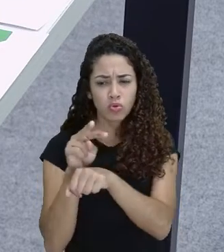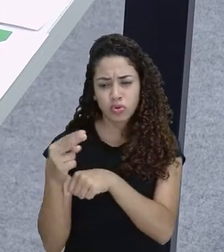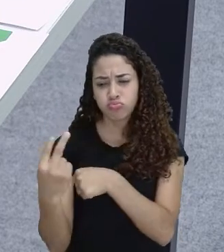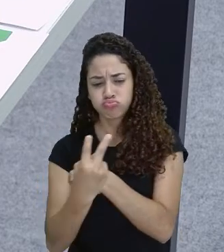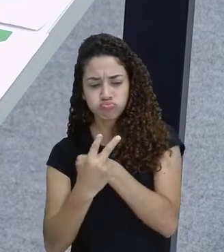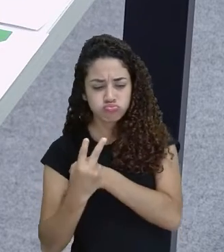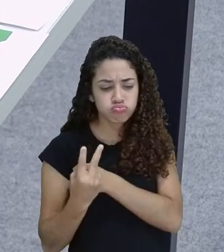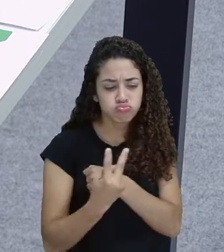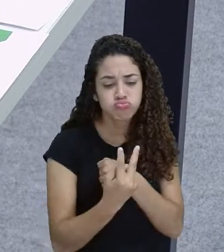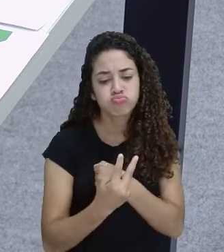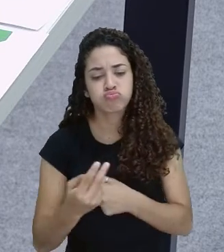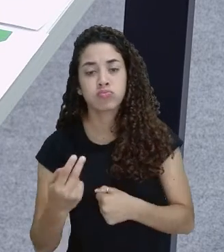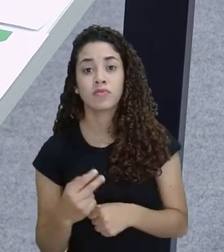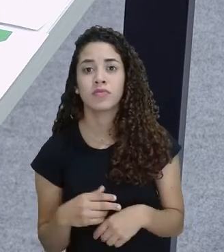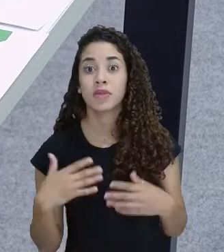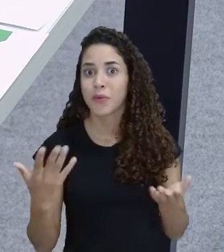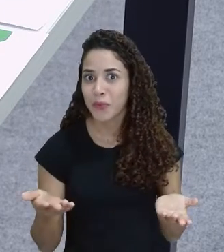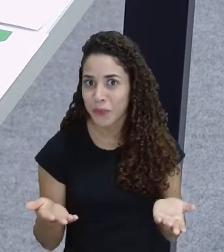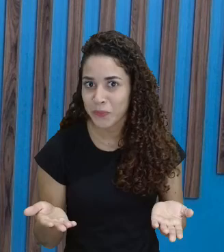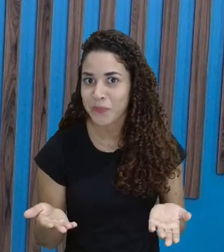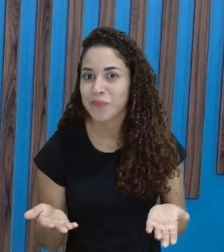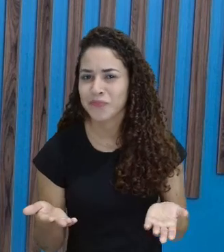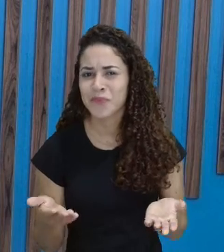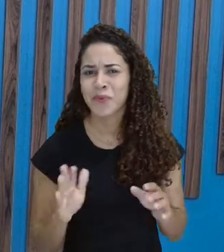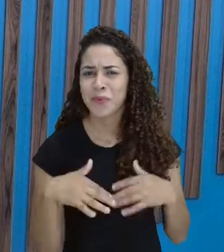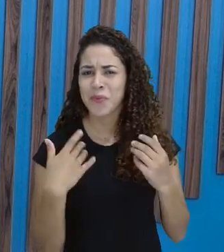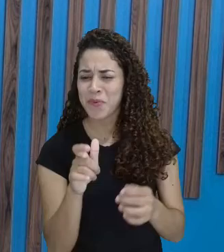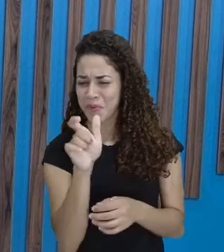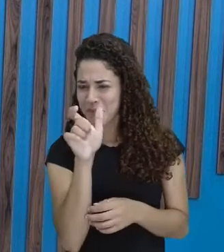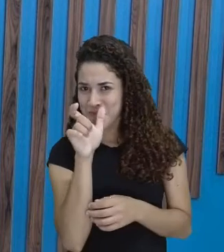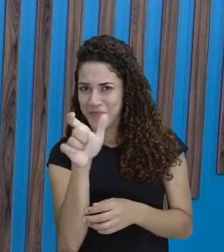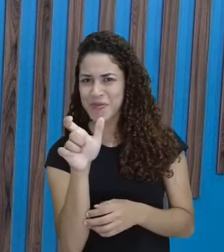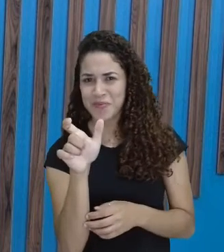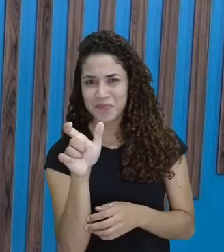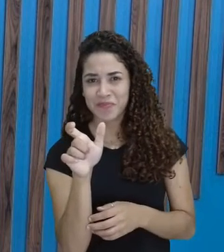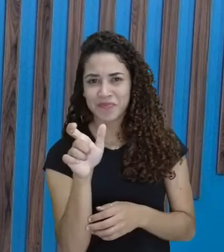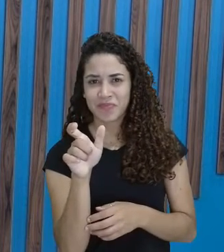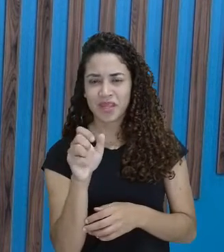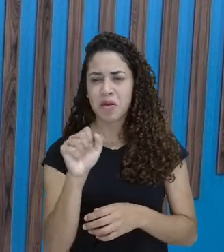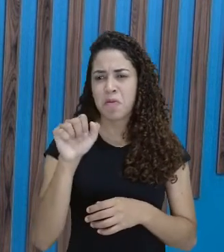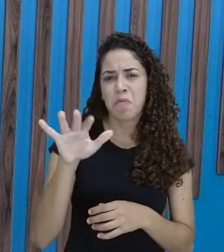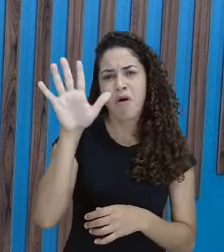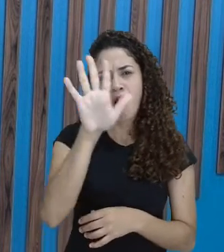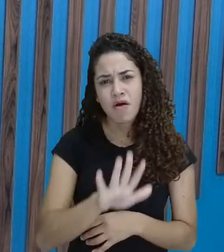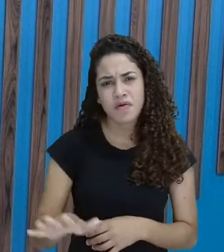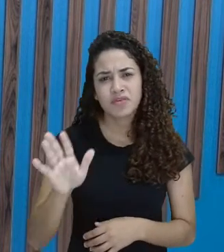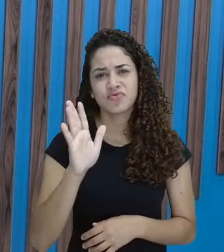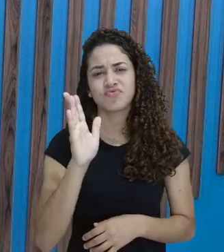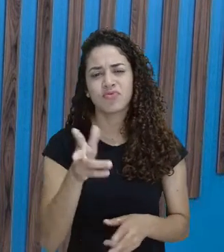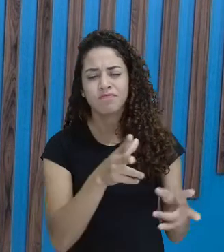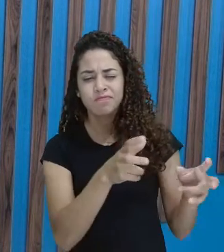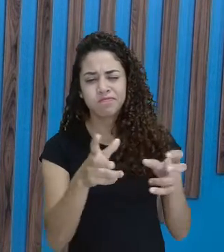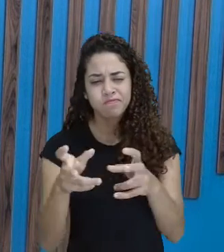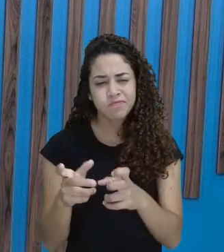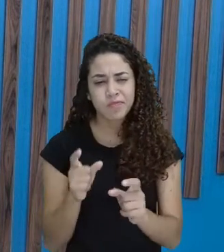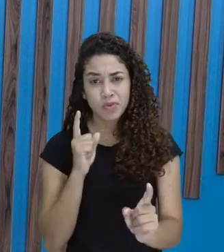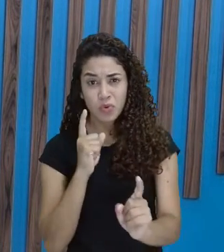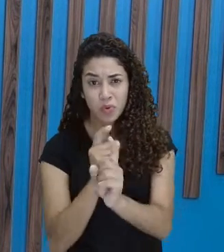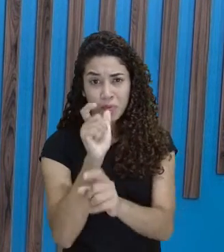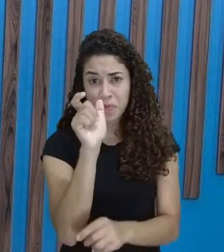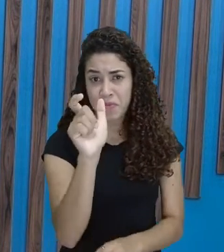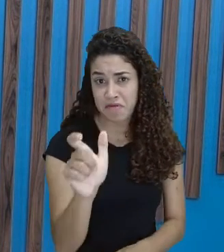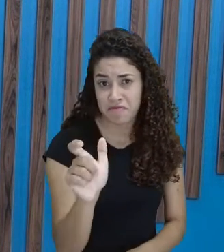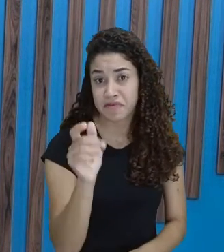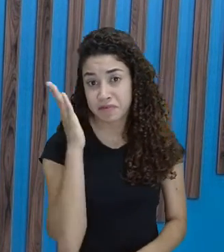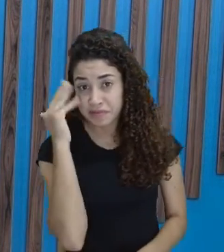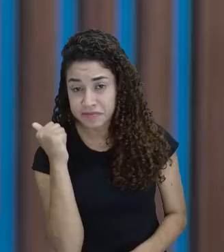Proteja-se. Eita, e agora? Qual será a palavra que tem aqui? Com essas imagens vocês conseguiram descobrir? Conseguiu,